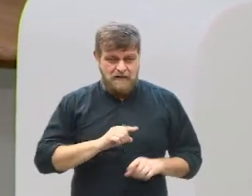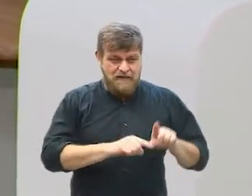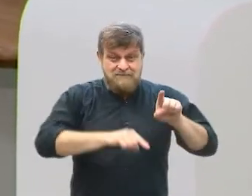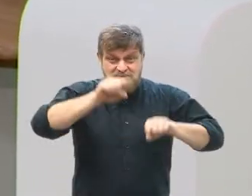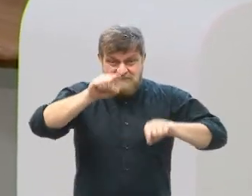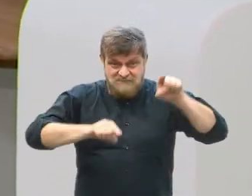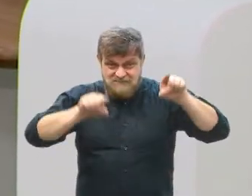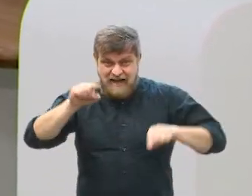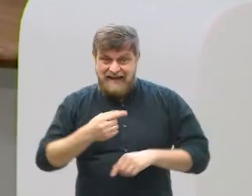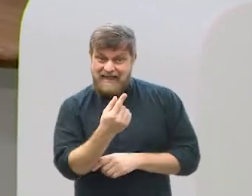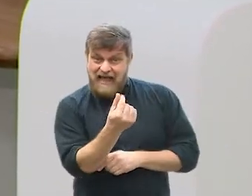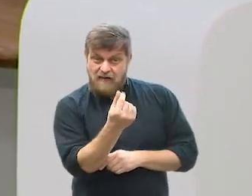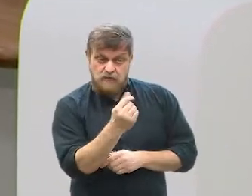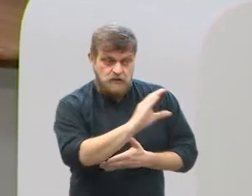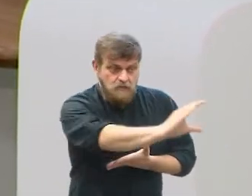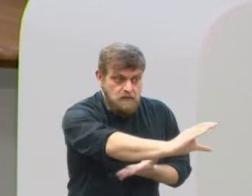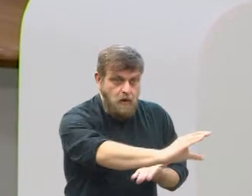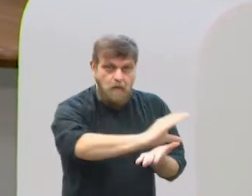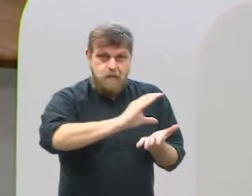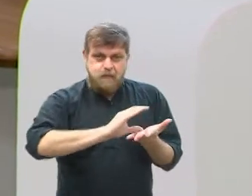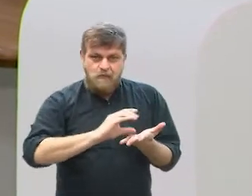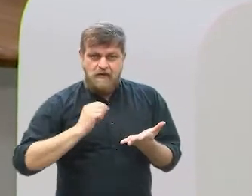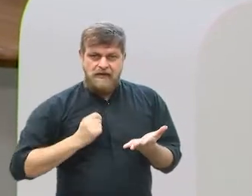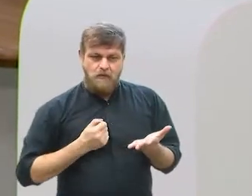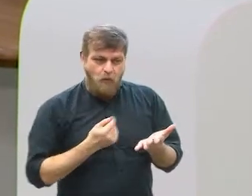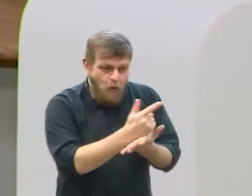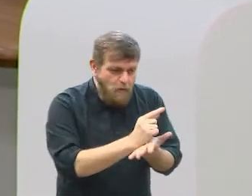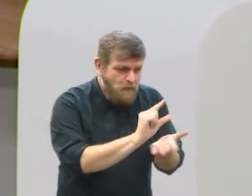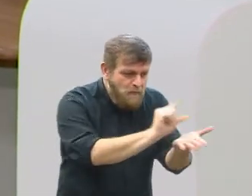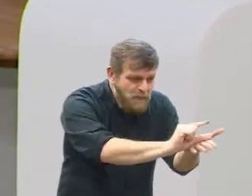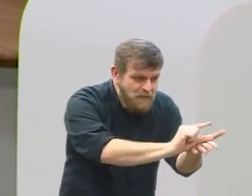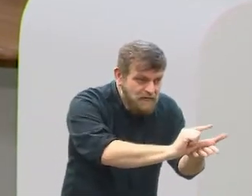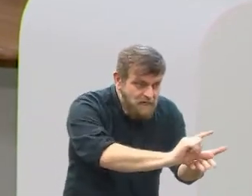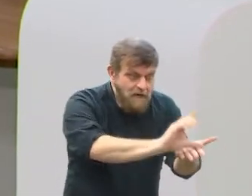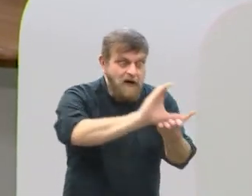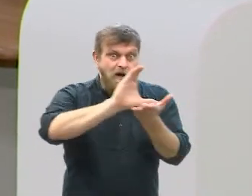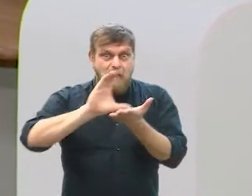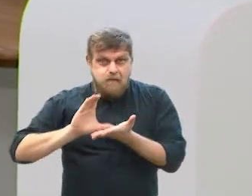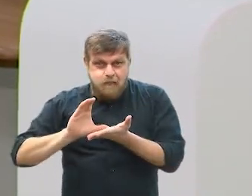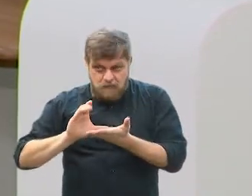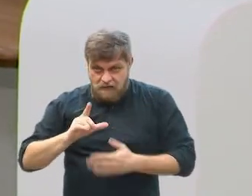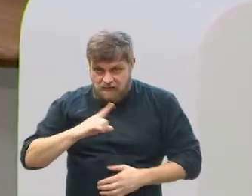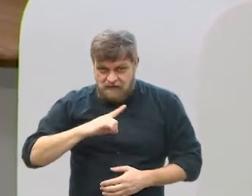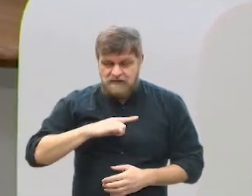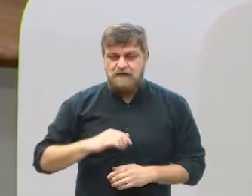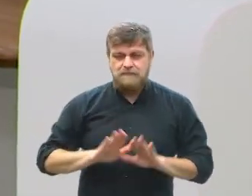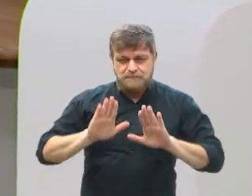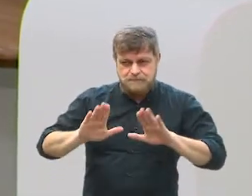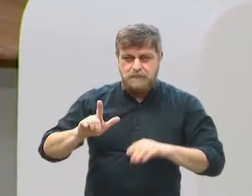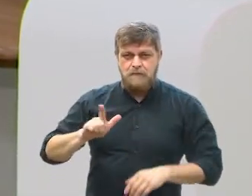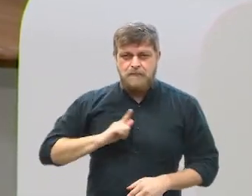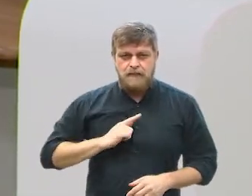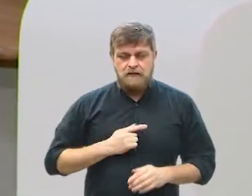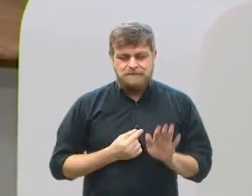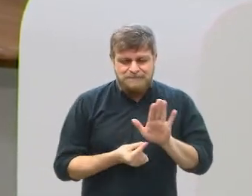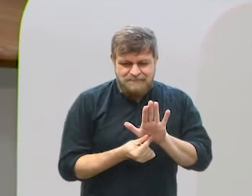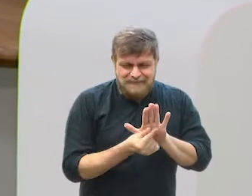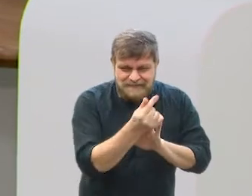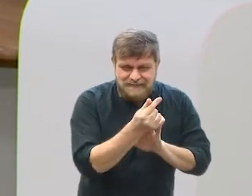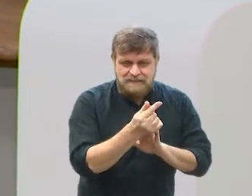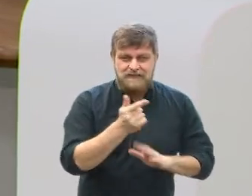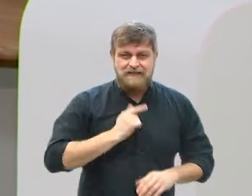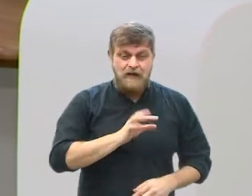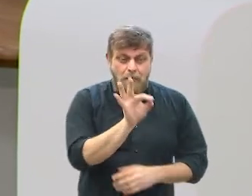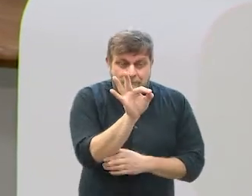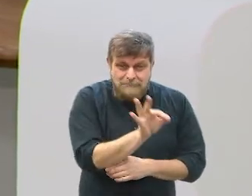variável? Como seriam esses investimentos? Isso, a renda fixa, obviamente, seus rendimentos são menores porque você é baseado